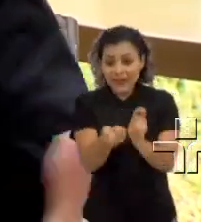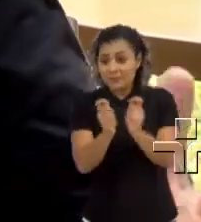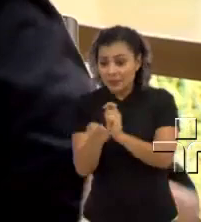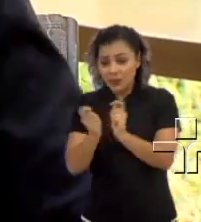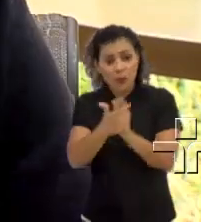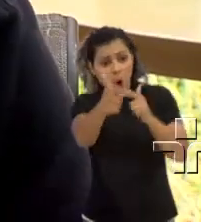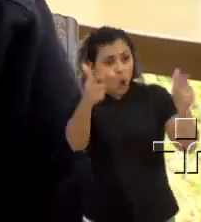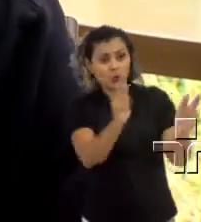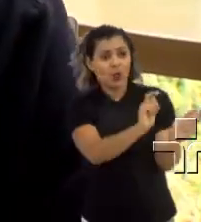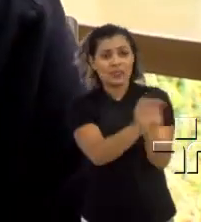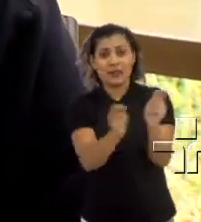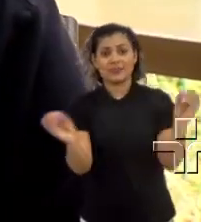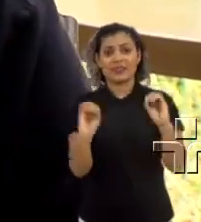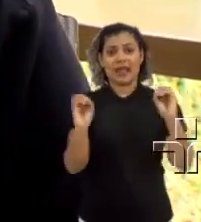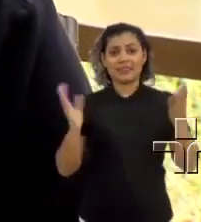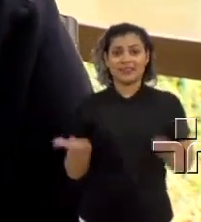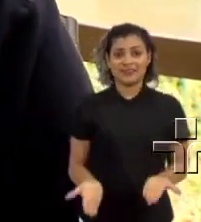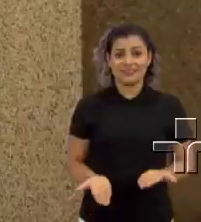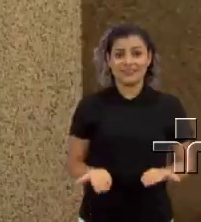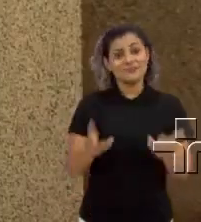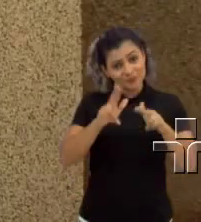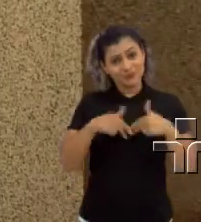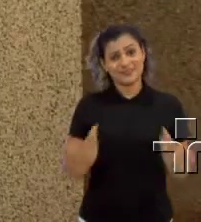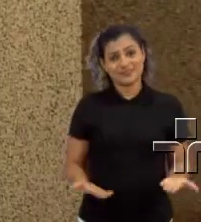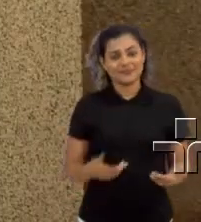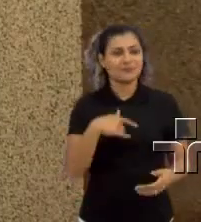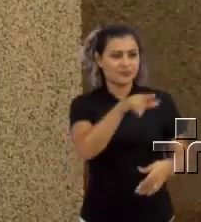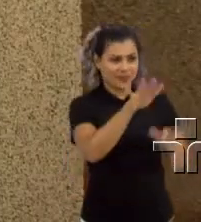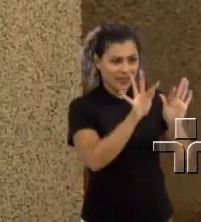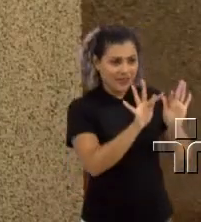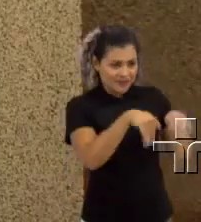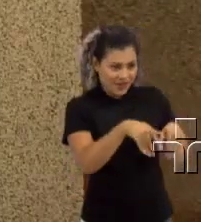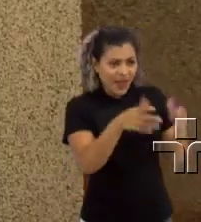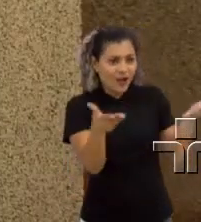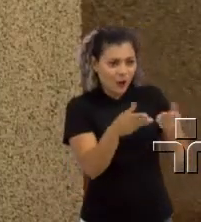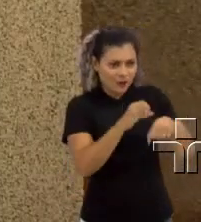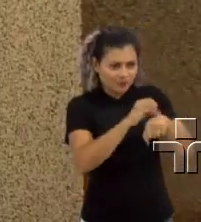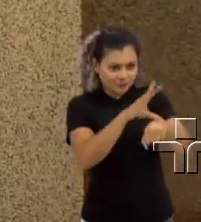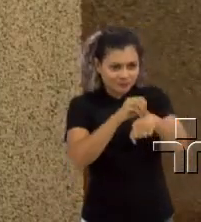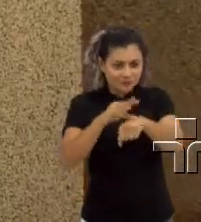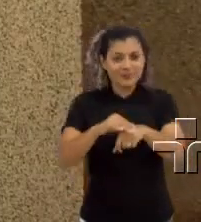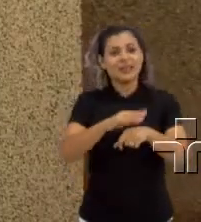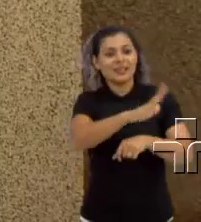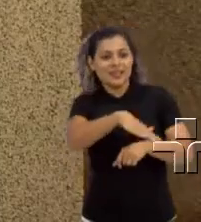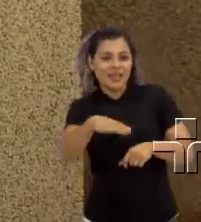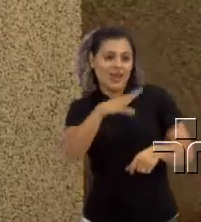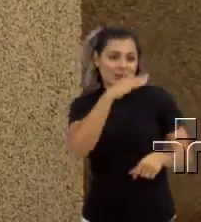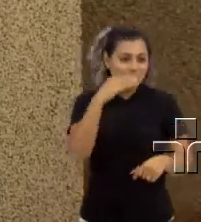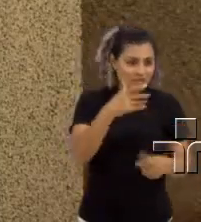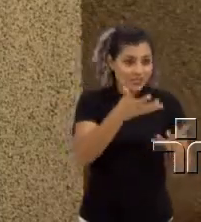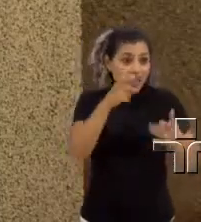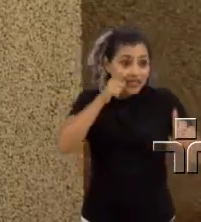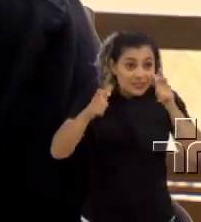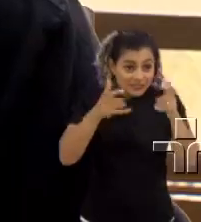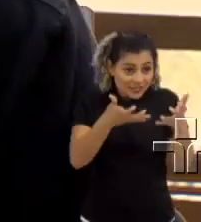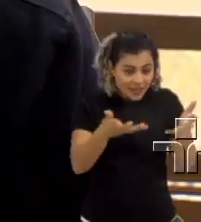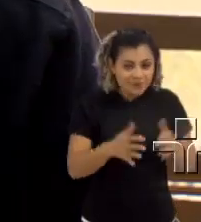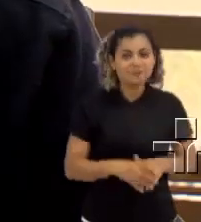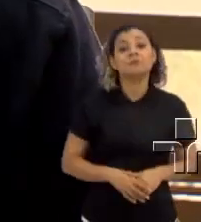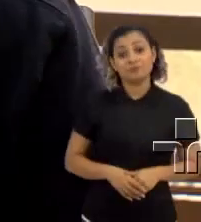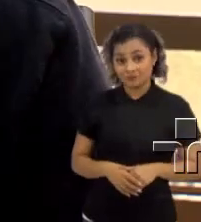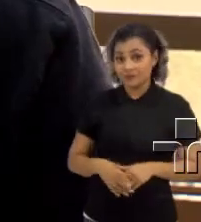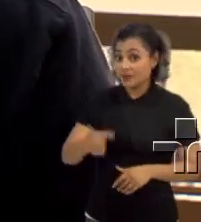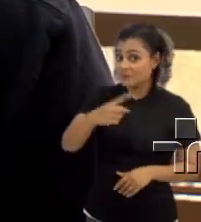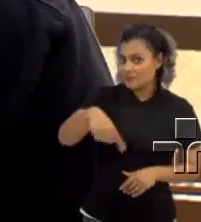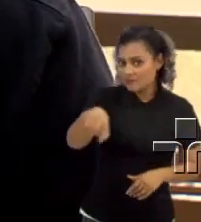É, e é inevitável isso. Dado, para terminar, você quer deixar um recado para a garotada que assiste ao Papo de Mãe? Quero. Olha